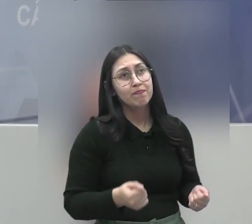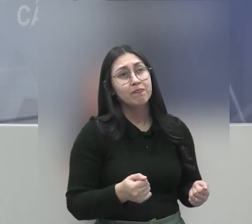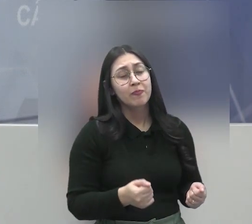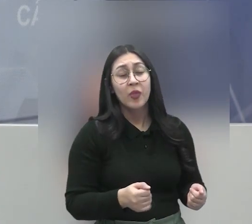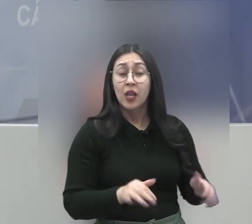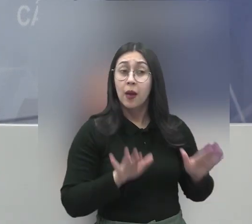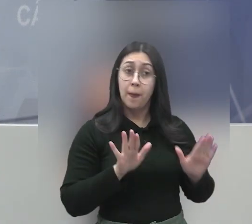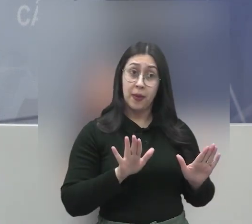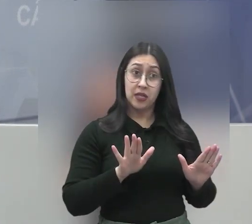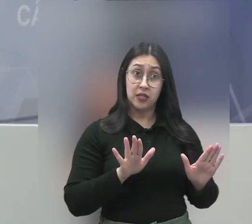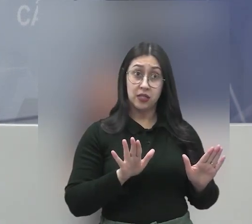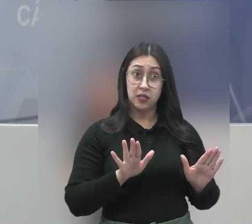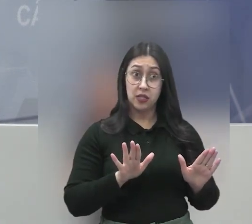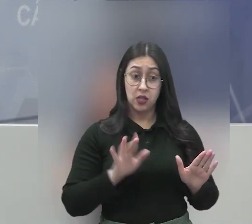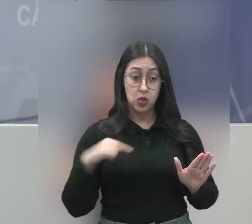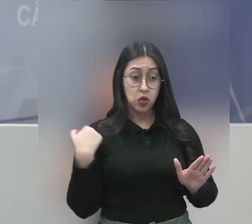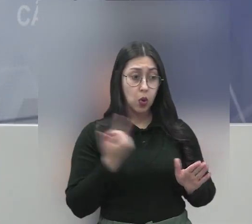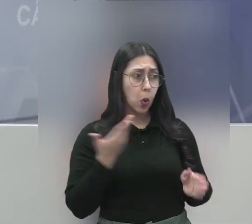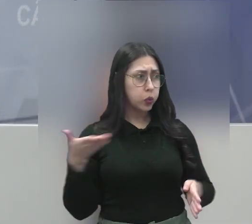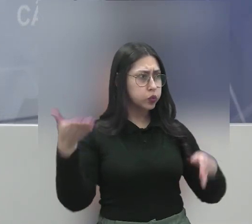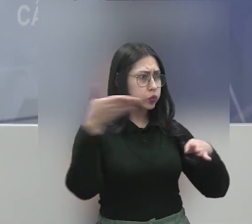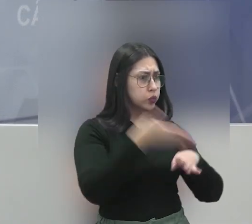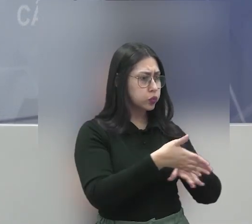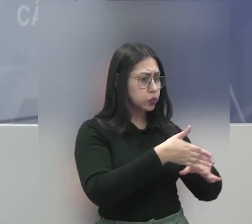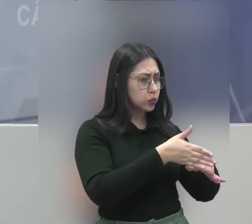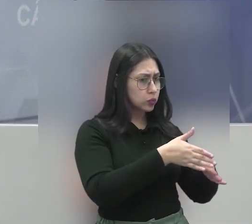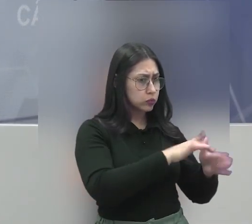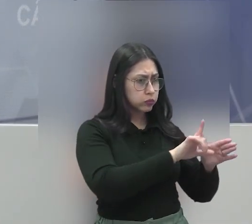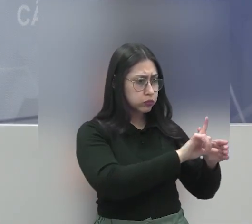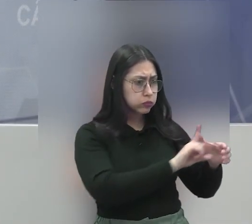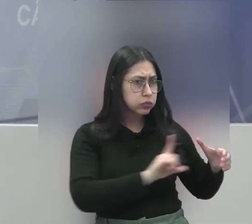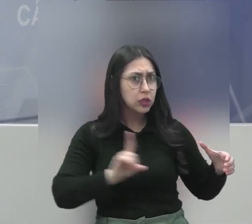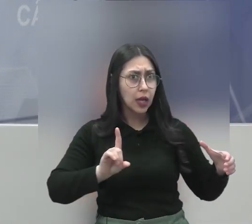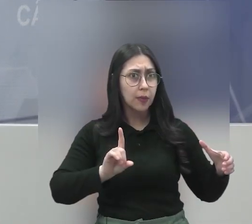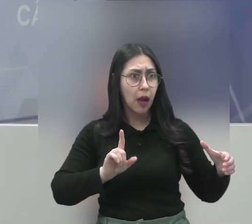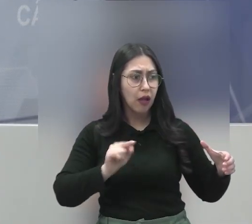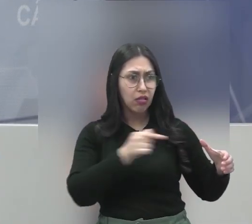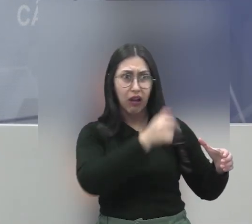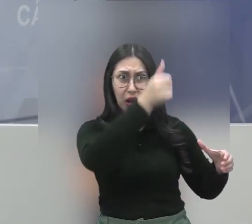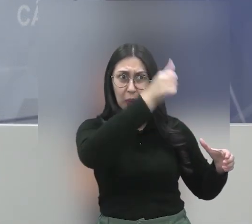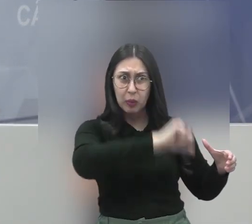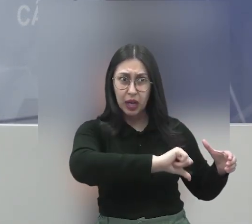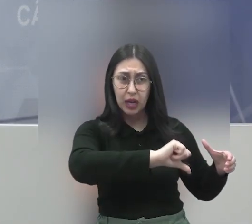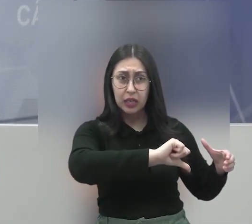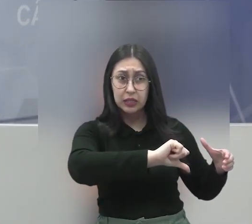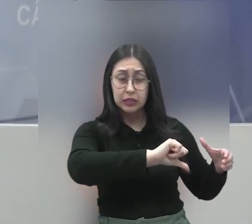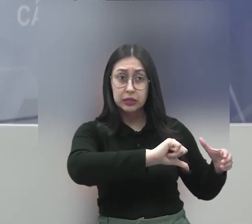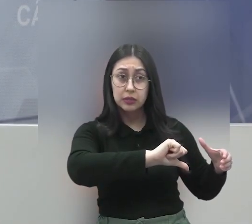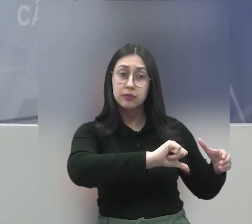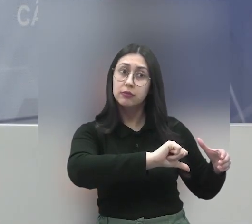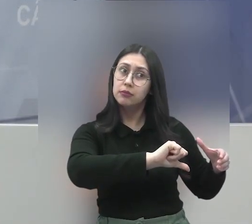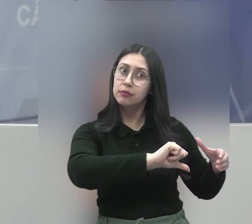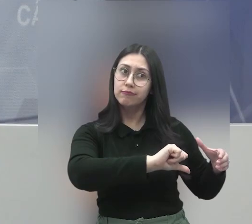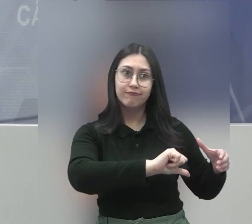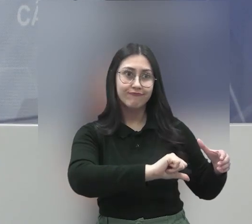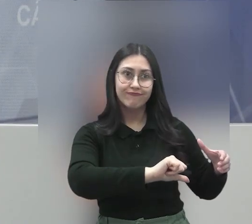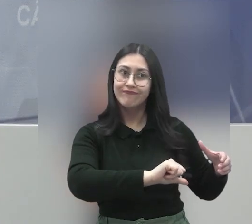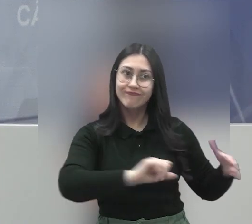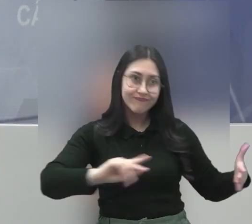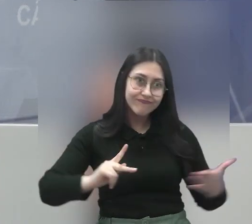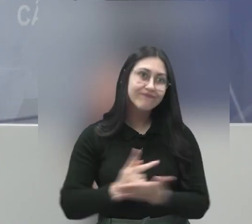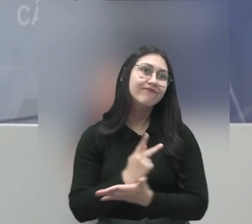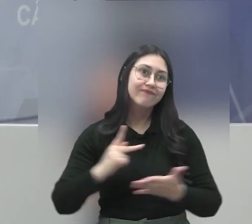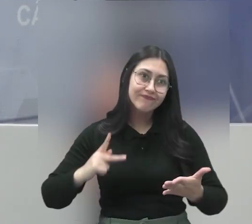E quando chegamos no local e saímos dele, se ele ficar pior de que quando a gente chegou, nós